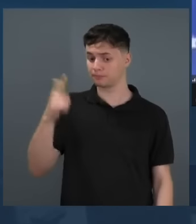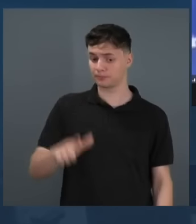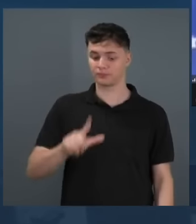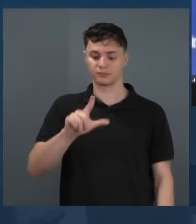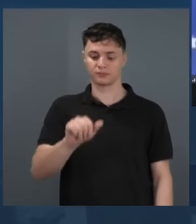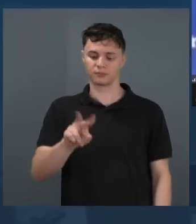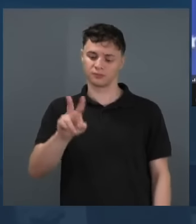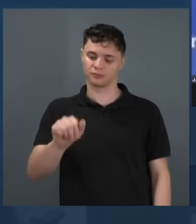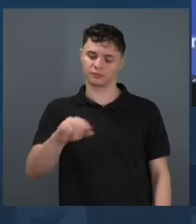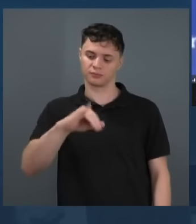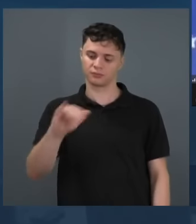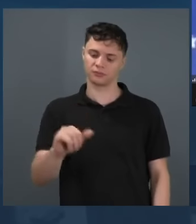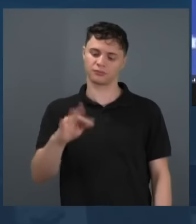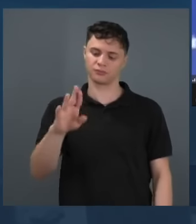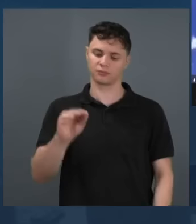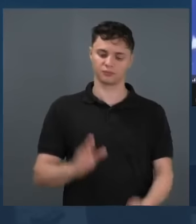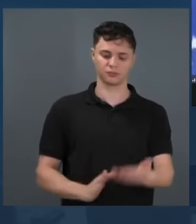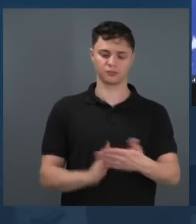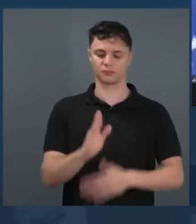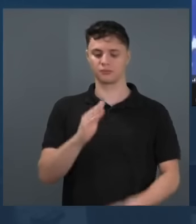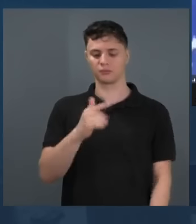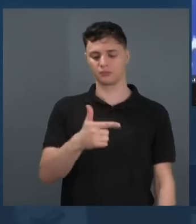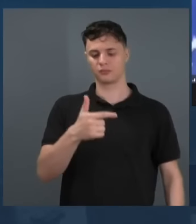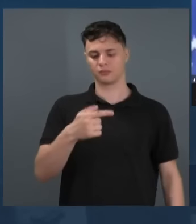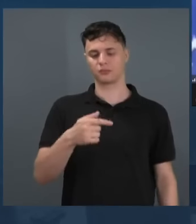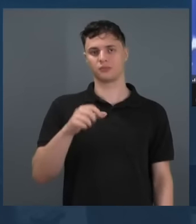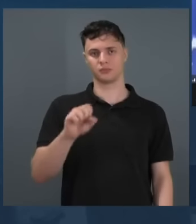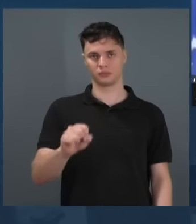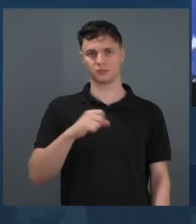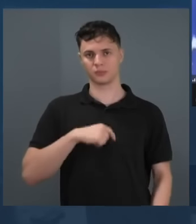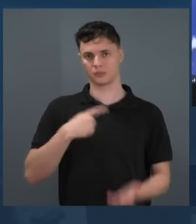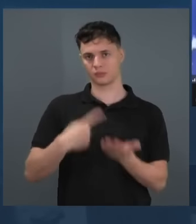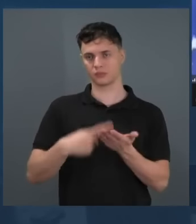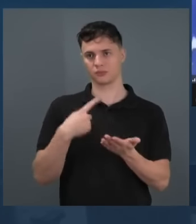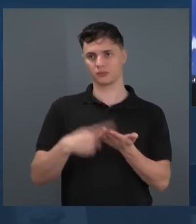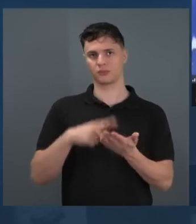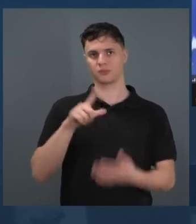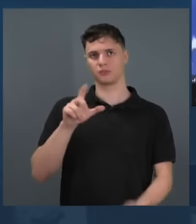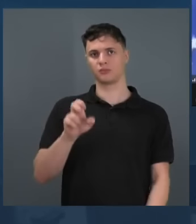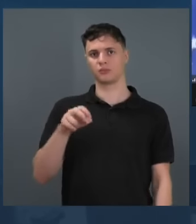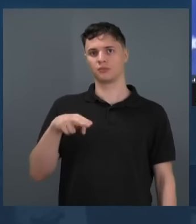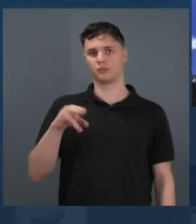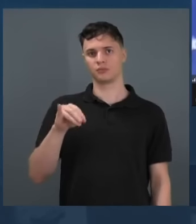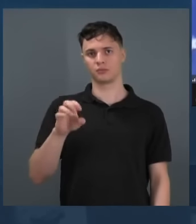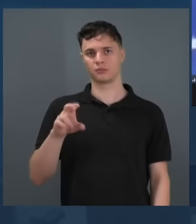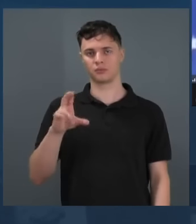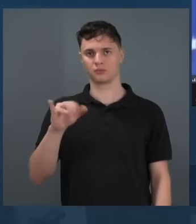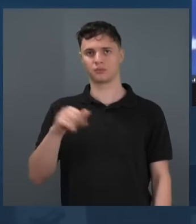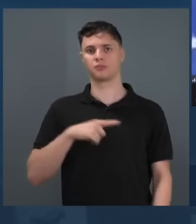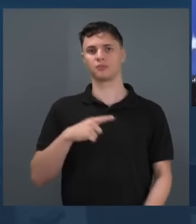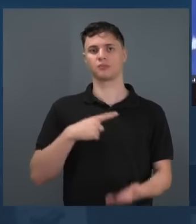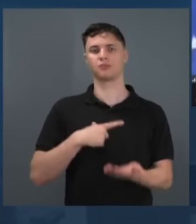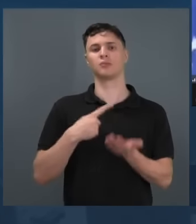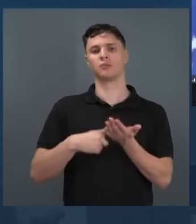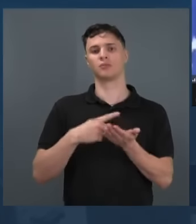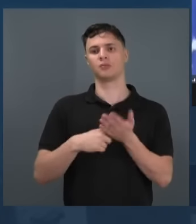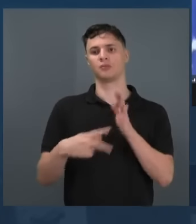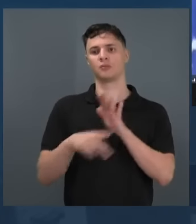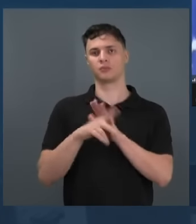Jato homologou 278 acordos de leniência que resultou no compromisso da